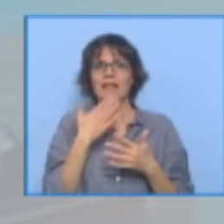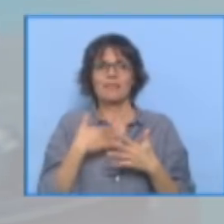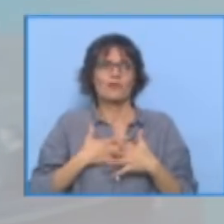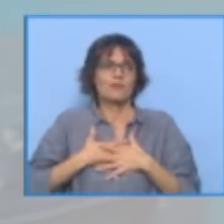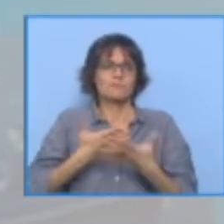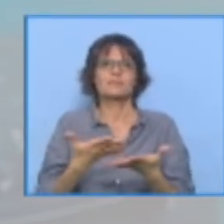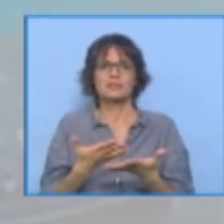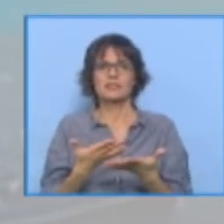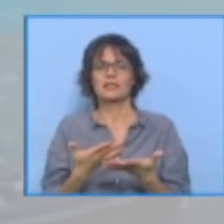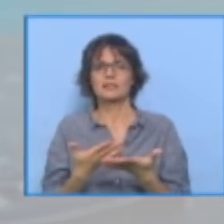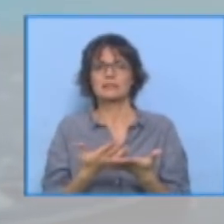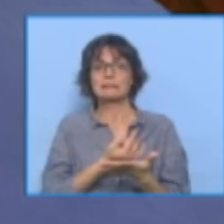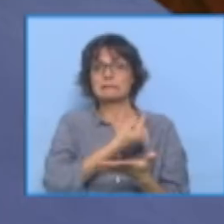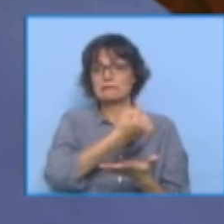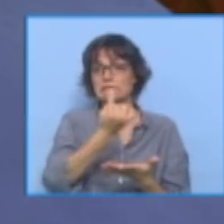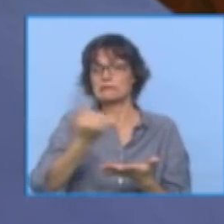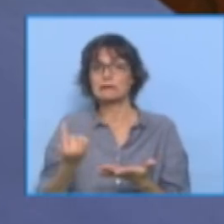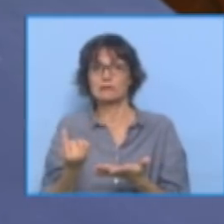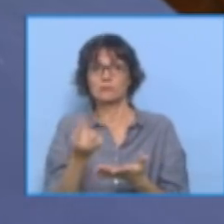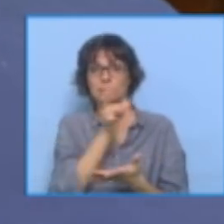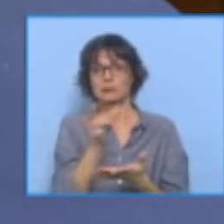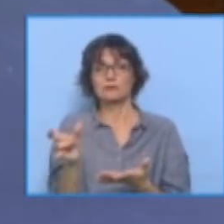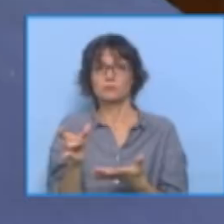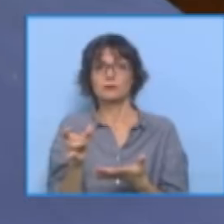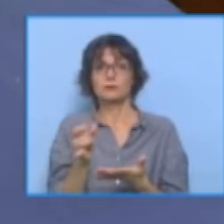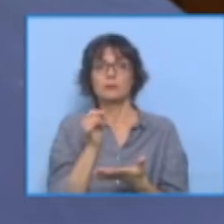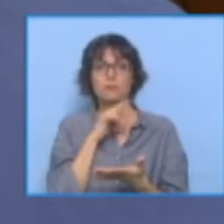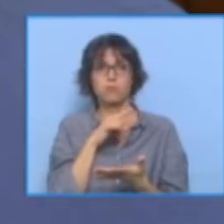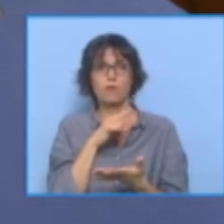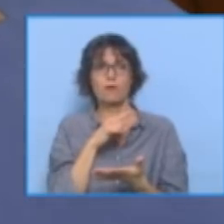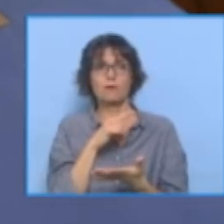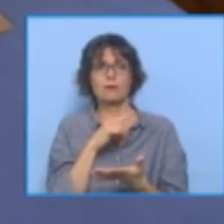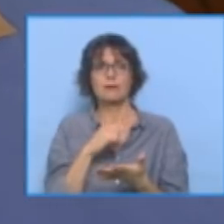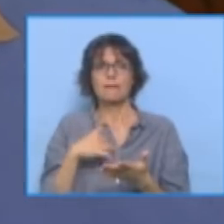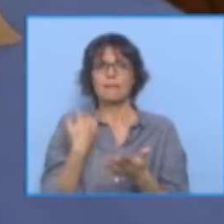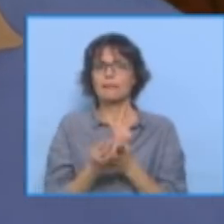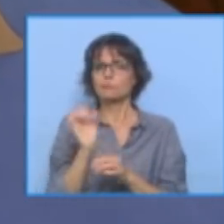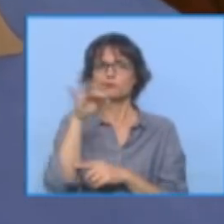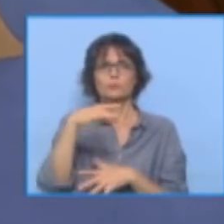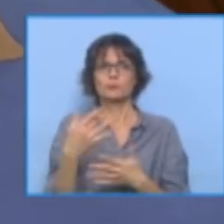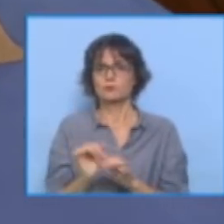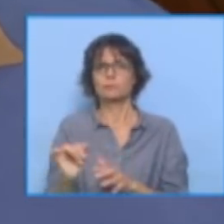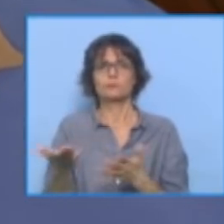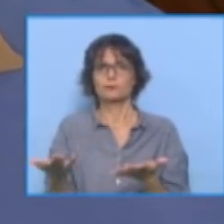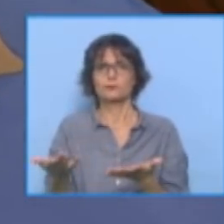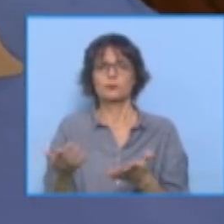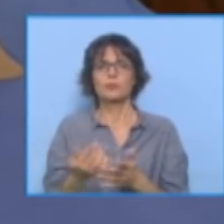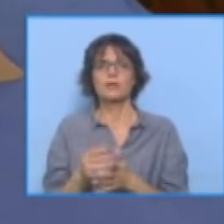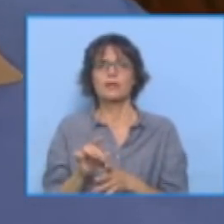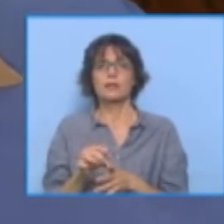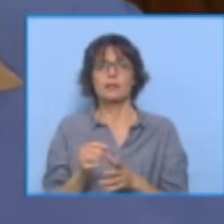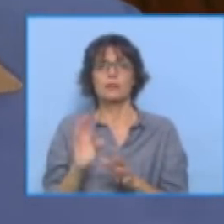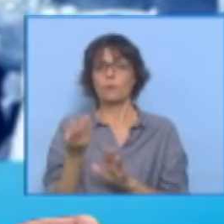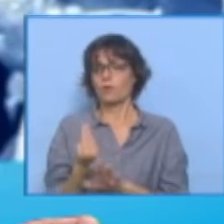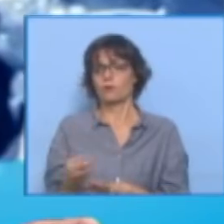No fundo, cada um de nós tem uma potência enorme enquanto pessoa, porque temos sempre melhorar ao longo da nossa vida. E começa logo desde muito